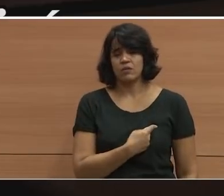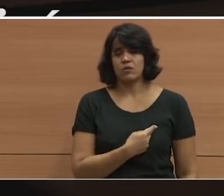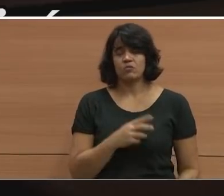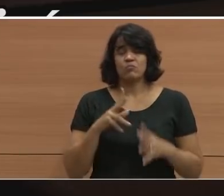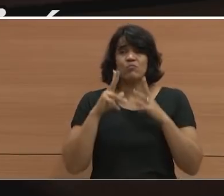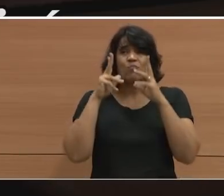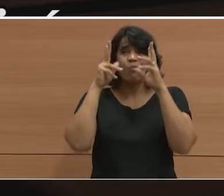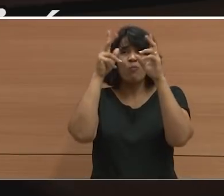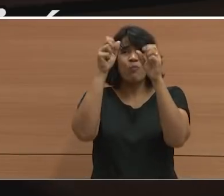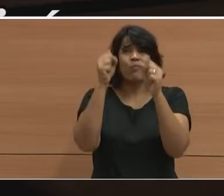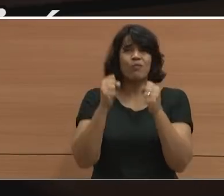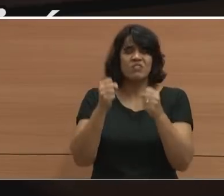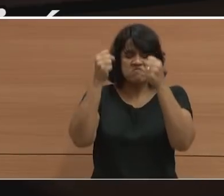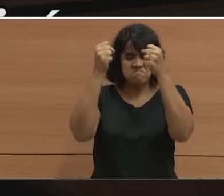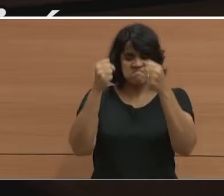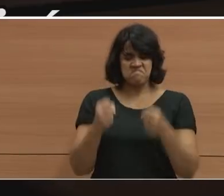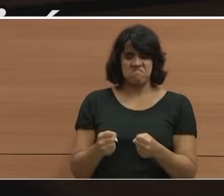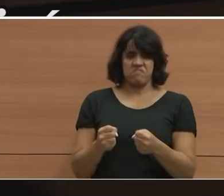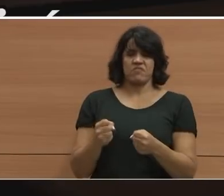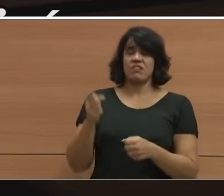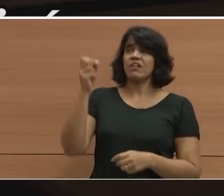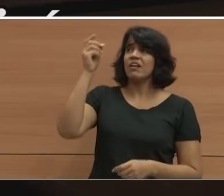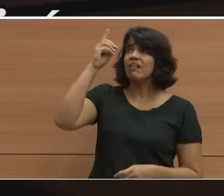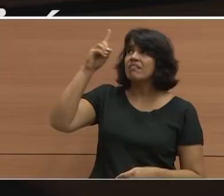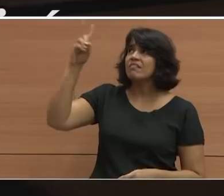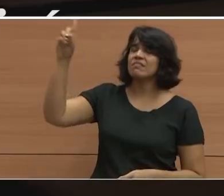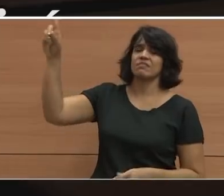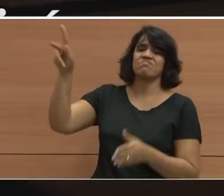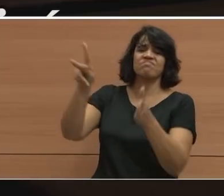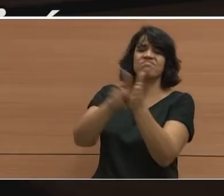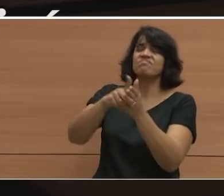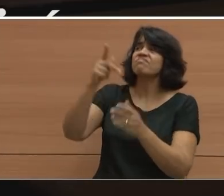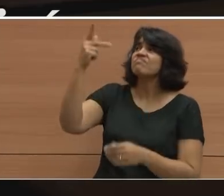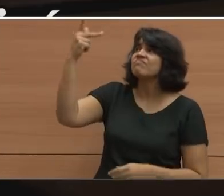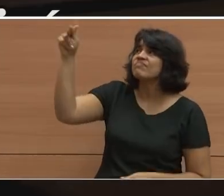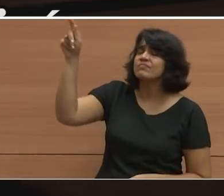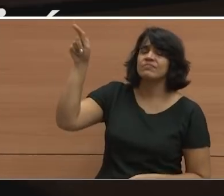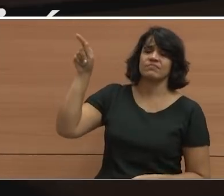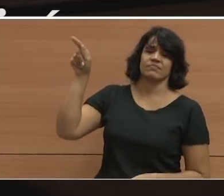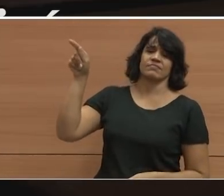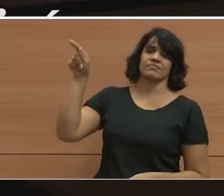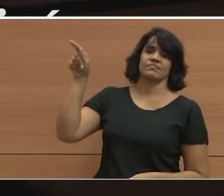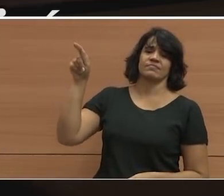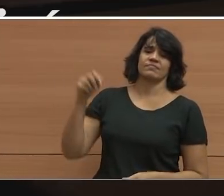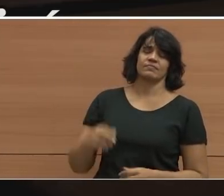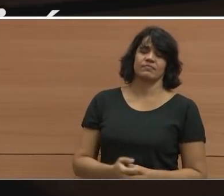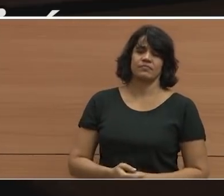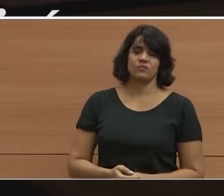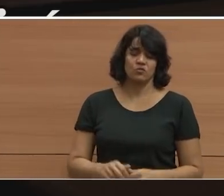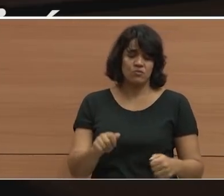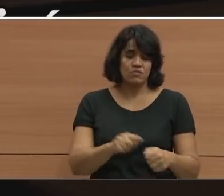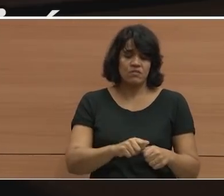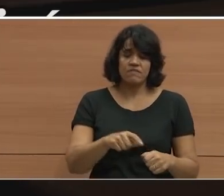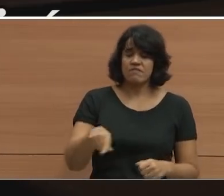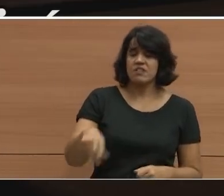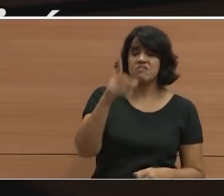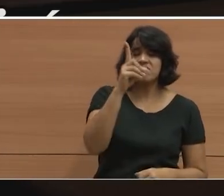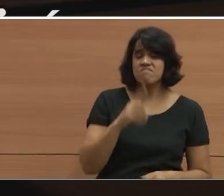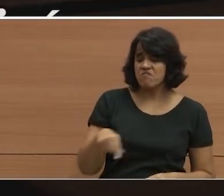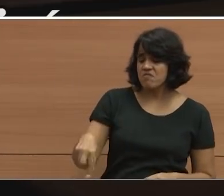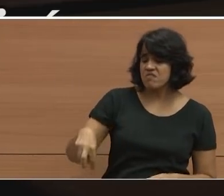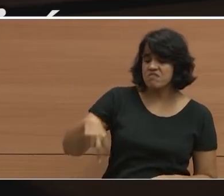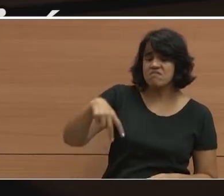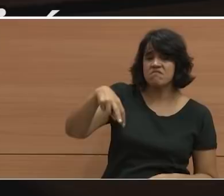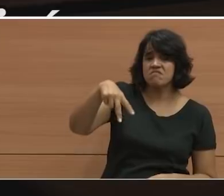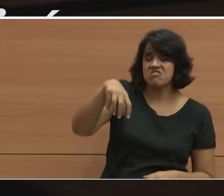próprio poder ou piedade, ou tivéssemos feito andar? Não somos nós, não, é Deus. O Deus de Abraão,